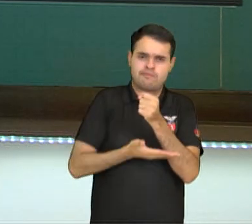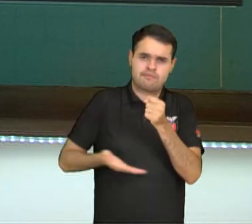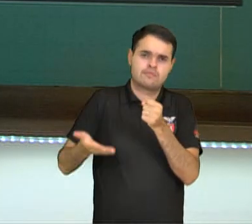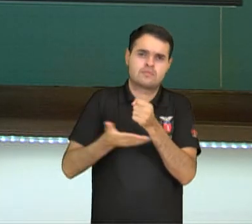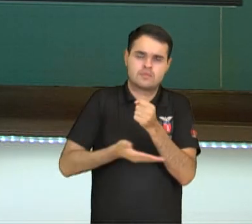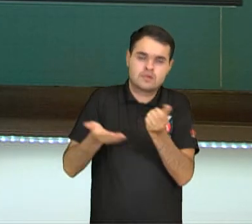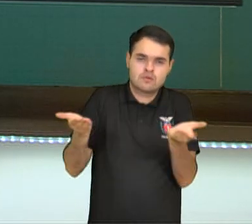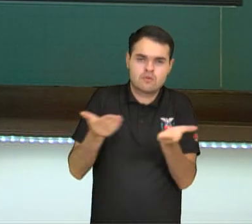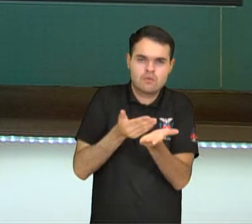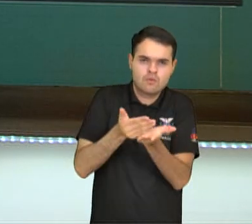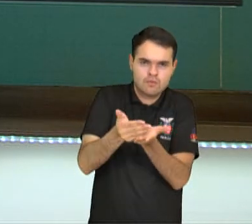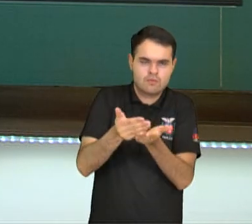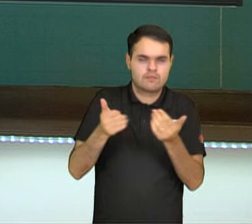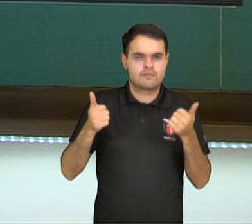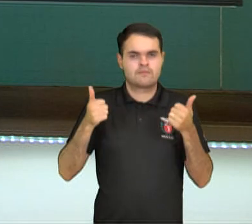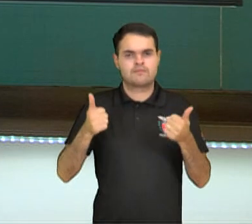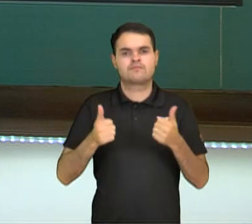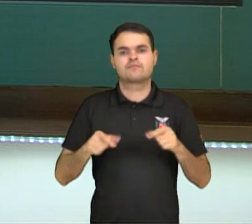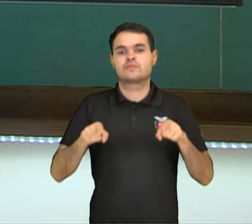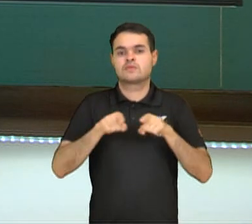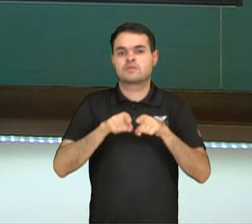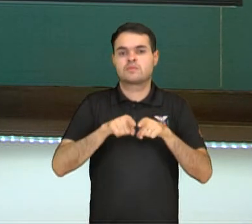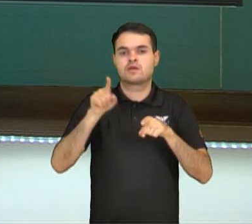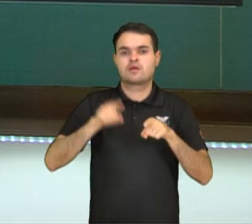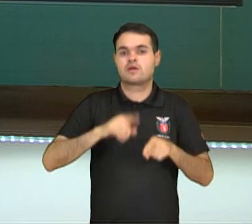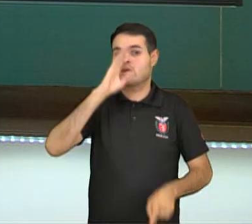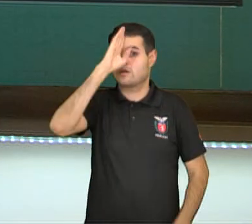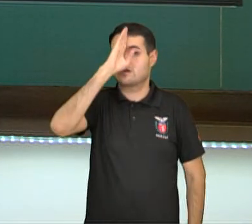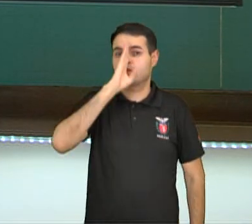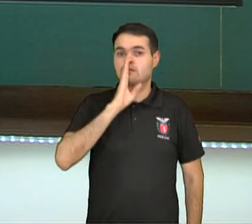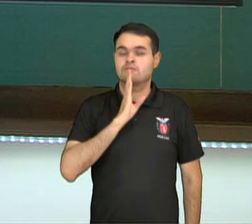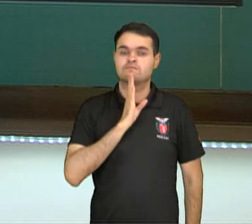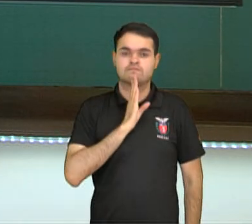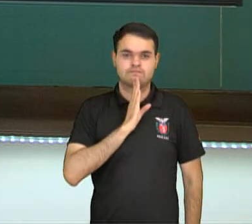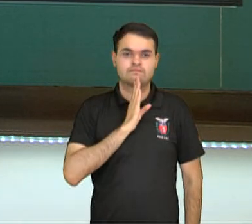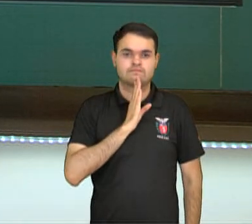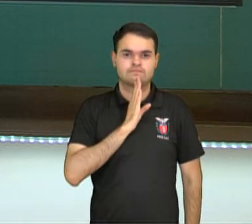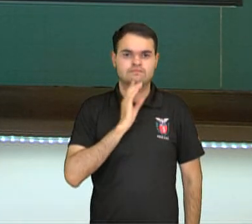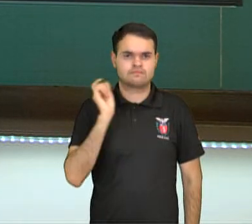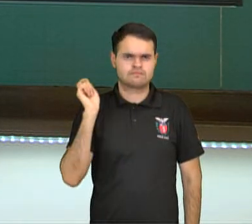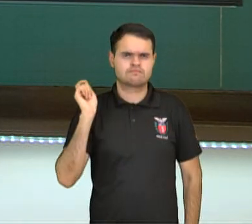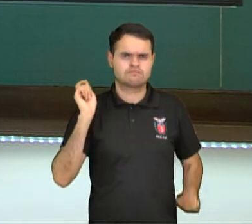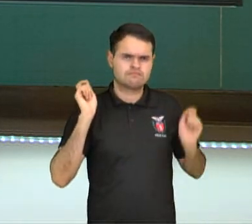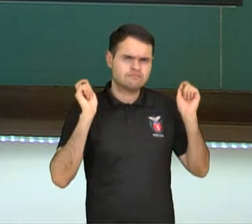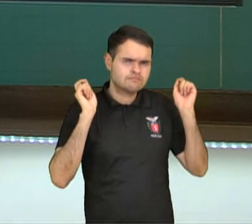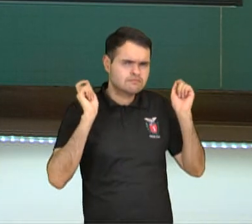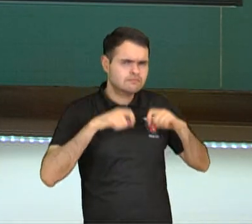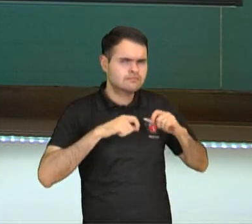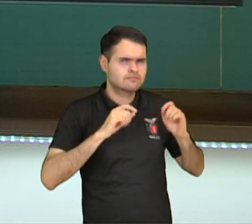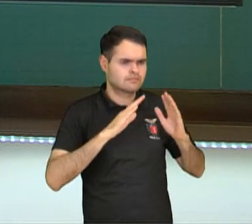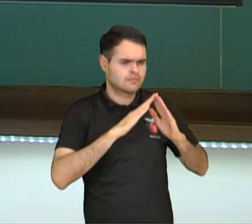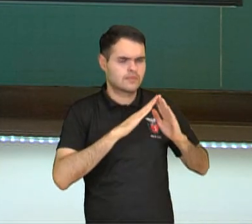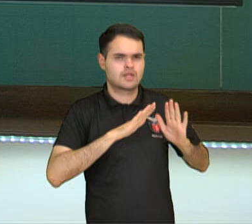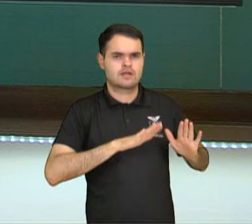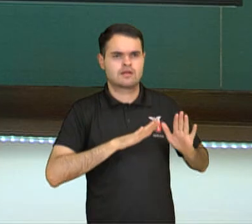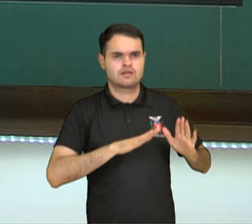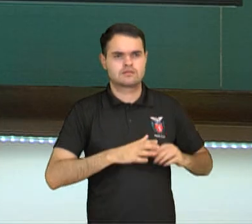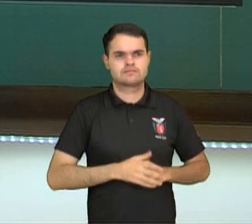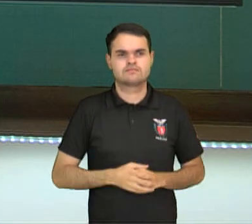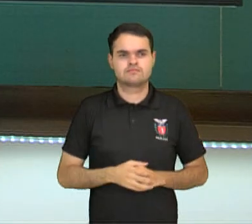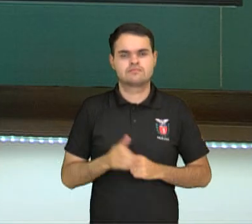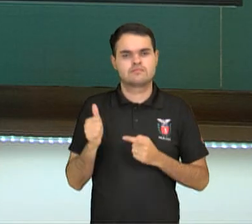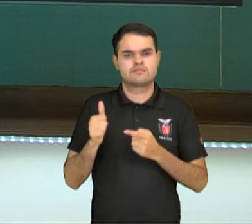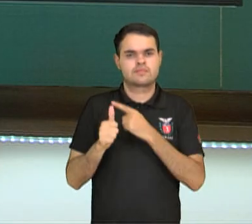está começando, tá? E também é gratuito, nós podemos fazer em casa. E agora,